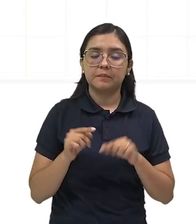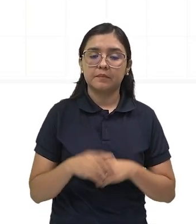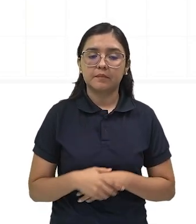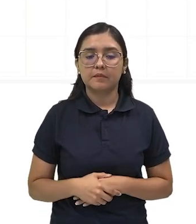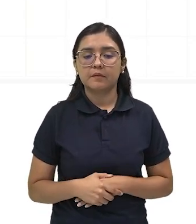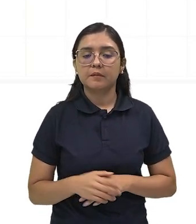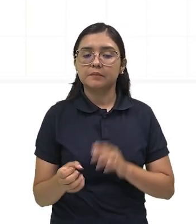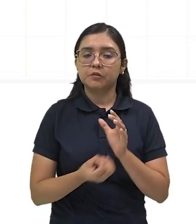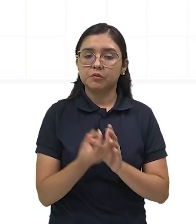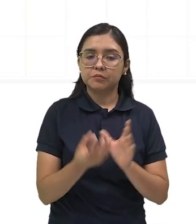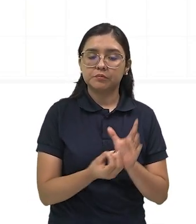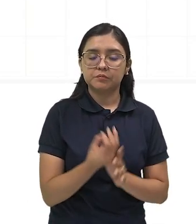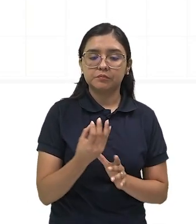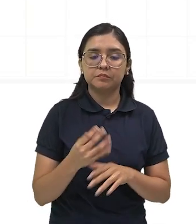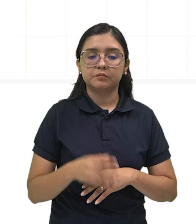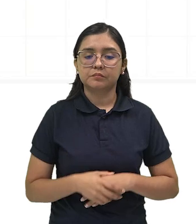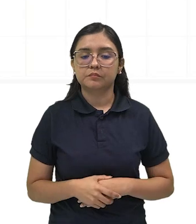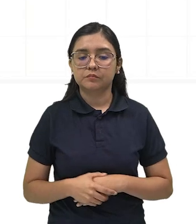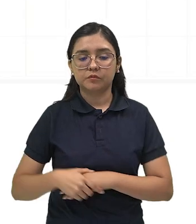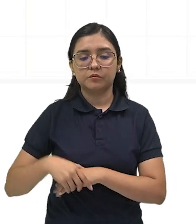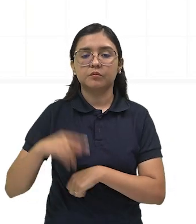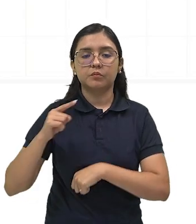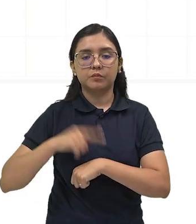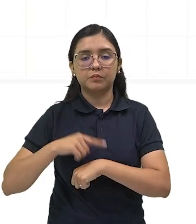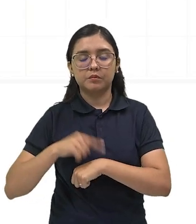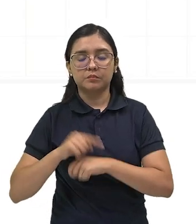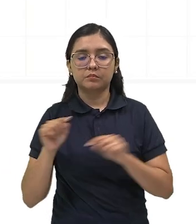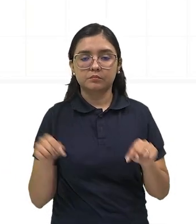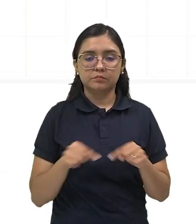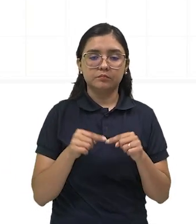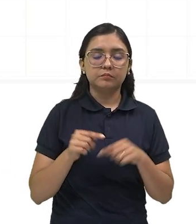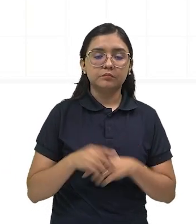a produção com o tempo de trabalho.